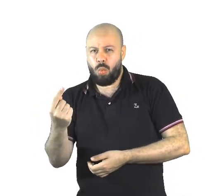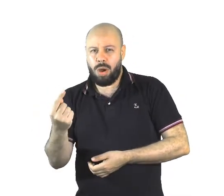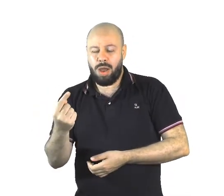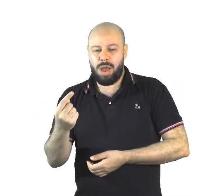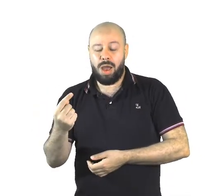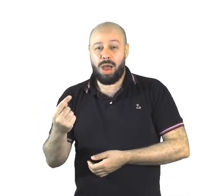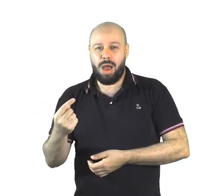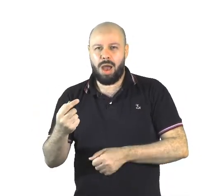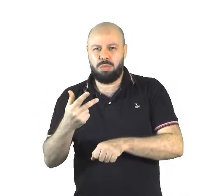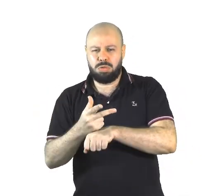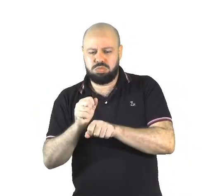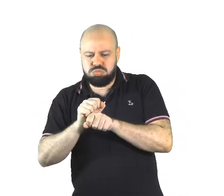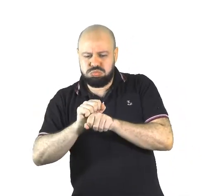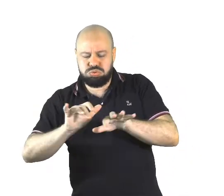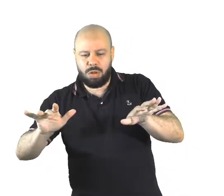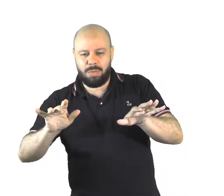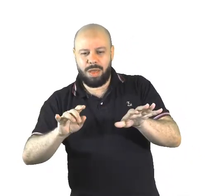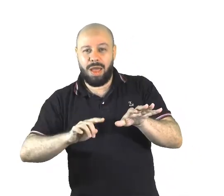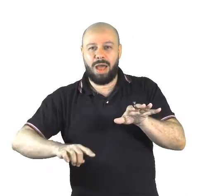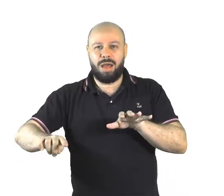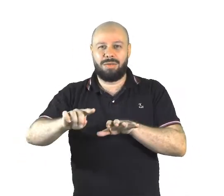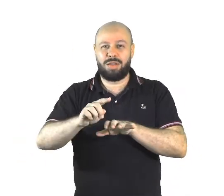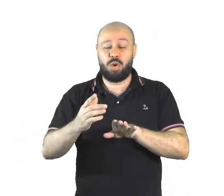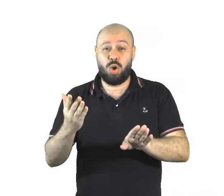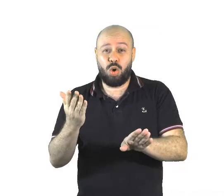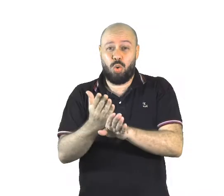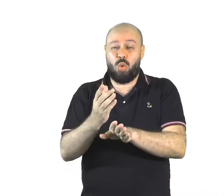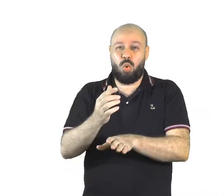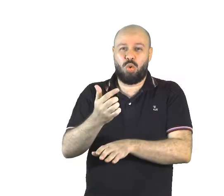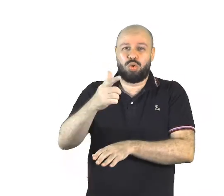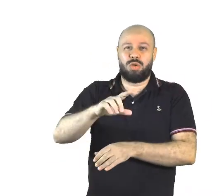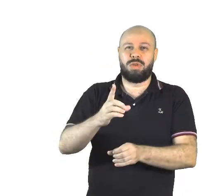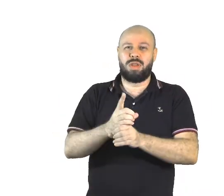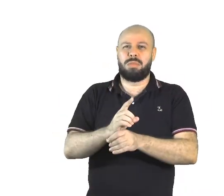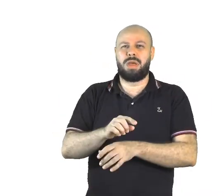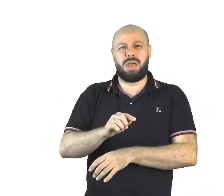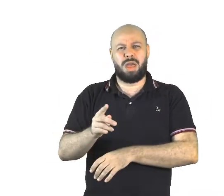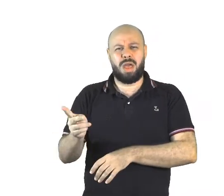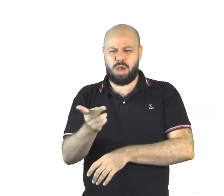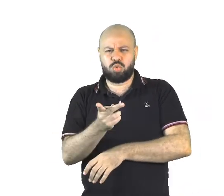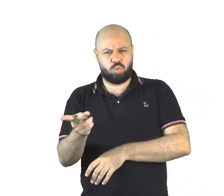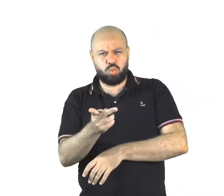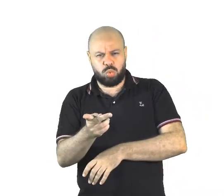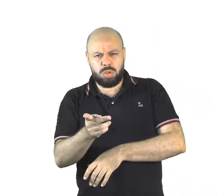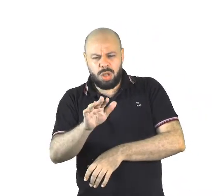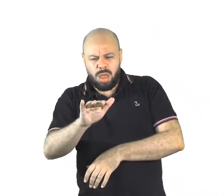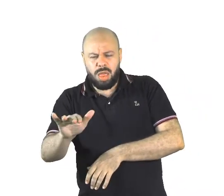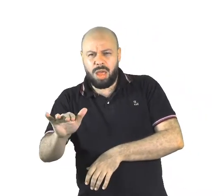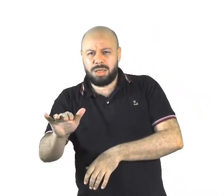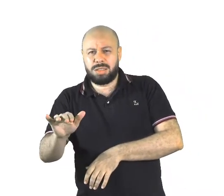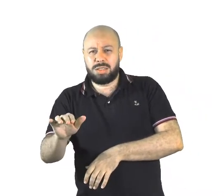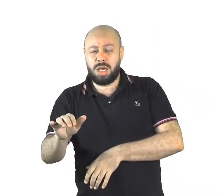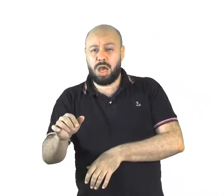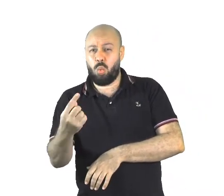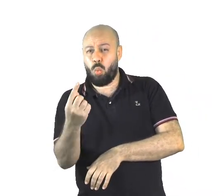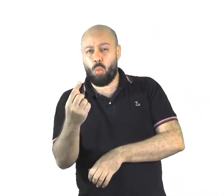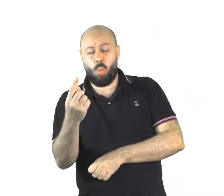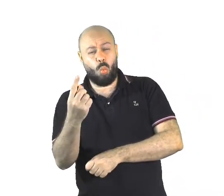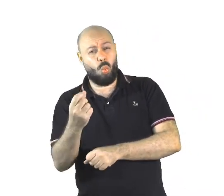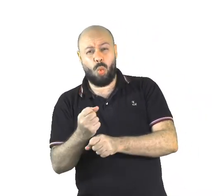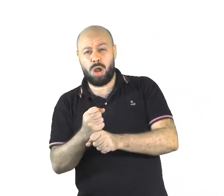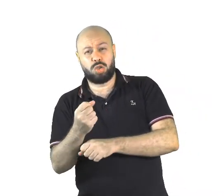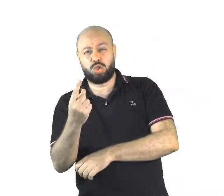E segundo ele, as crianças se conhecem há cerca de 1 ano e se tornaram